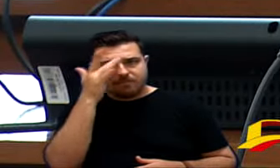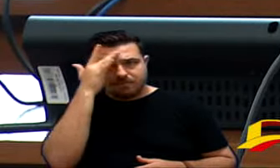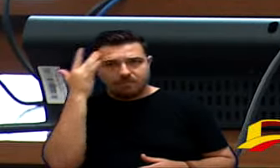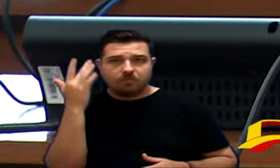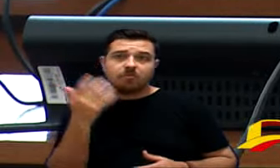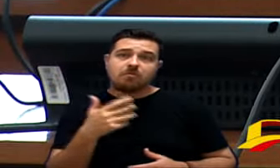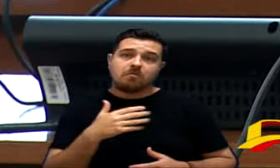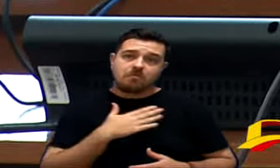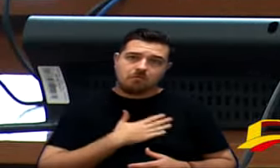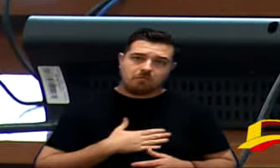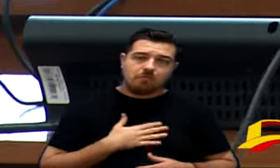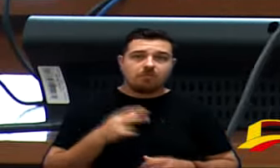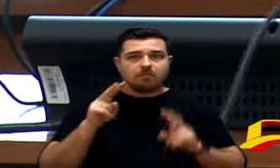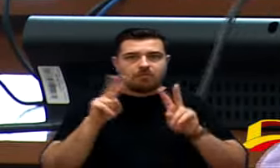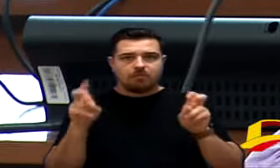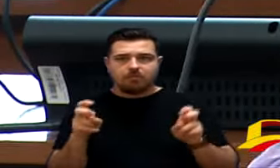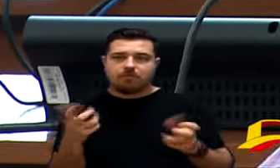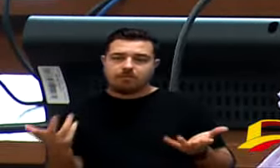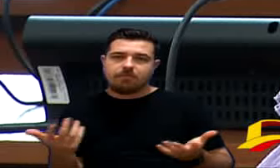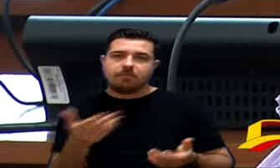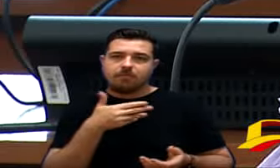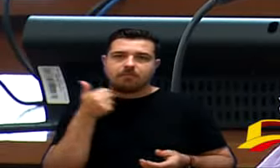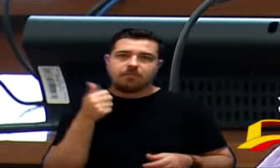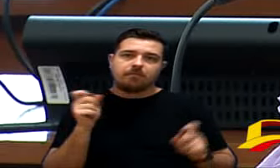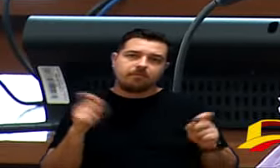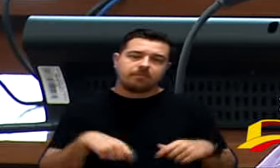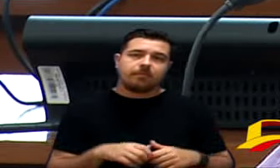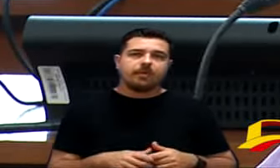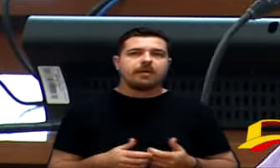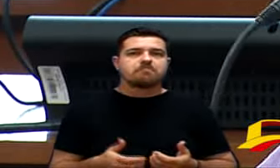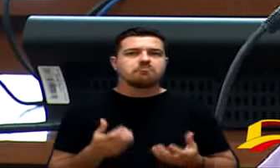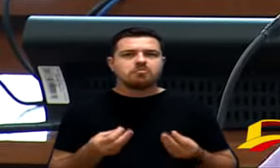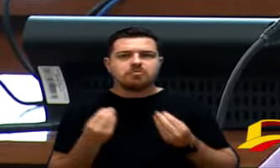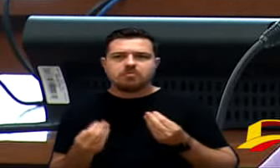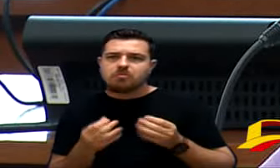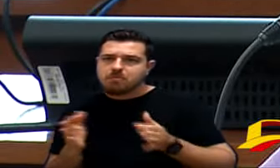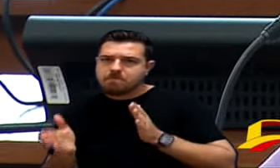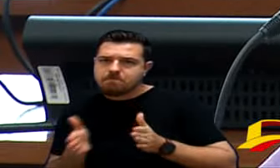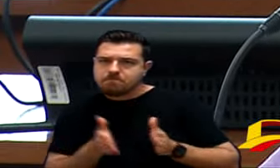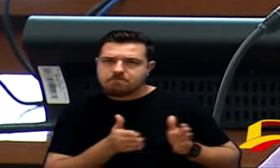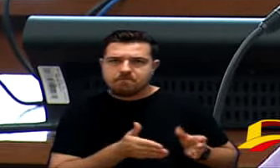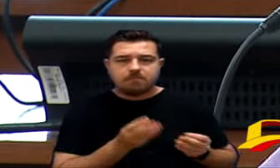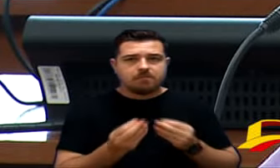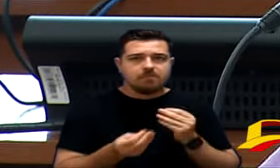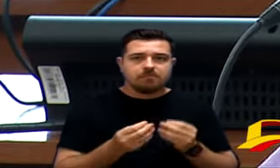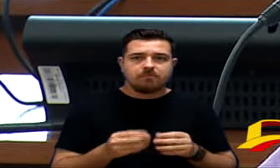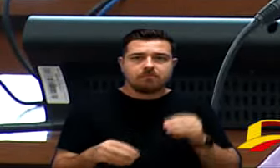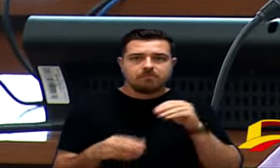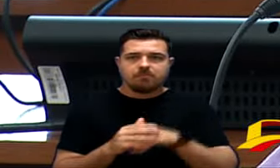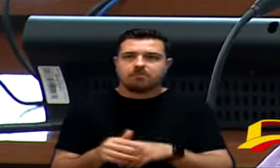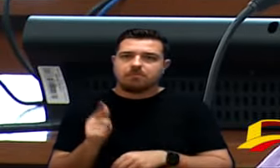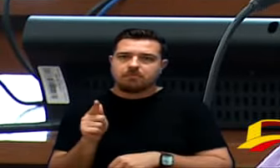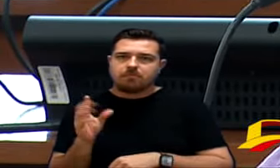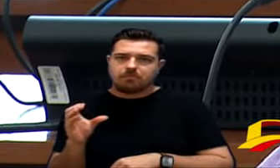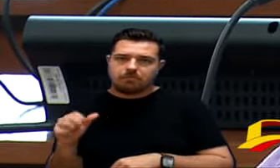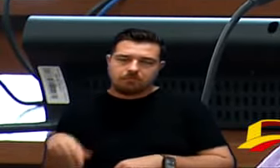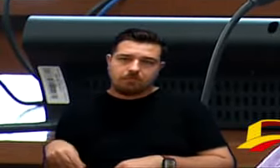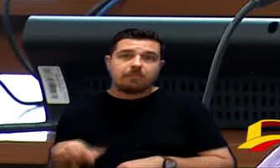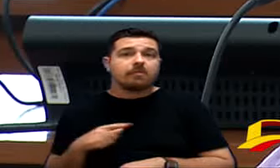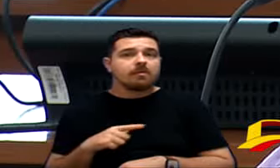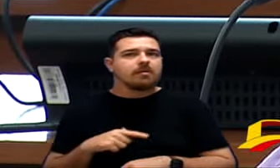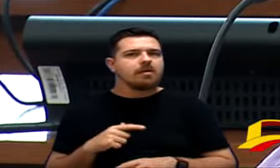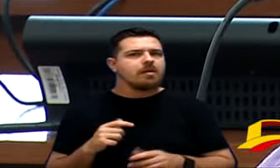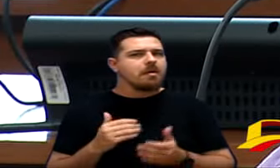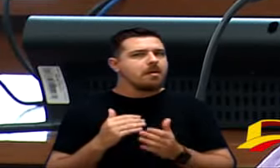né então acho que até pela dinâmica mas gostaria de saber como que tá sendo organizado isso dentro da GCM se há há interesse